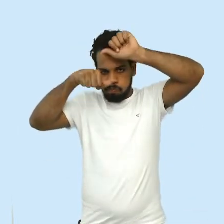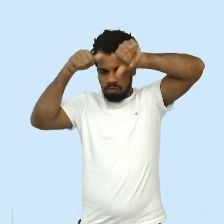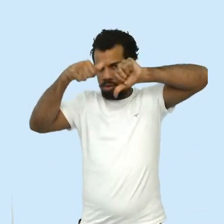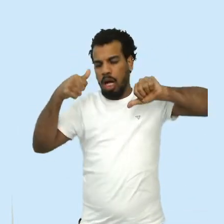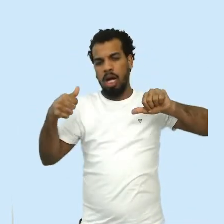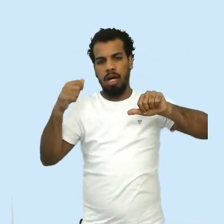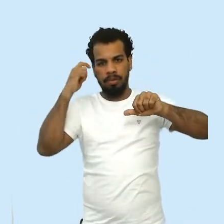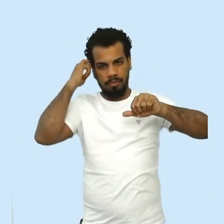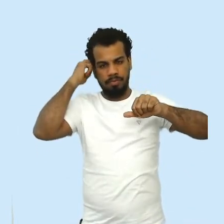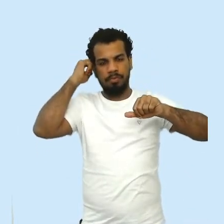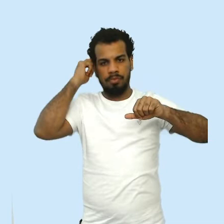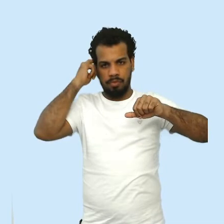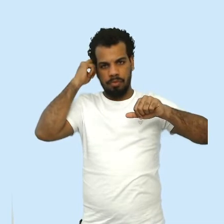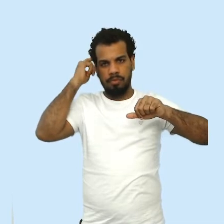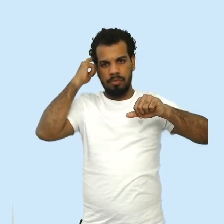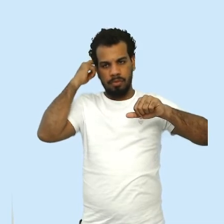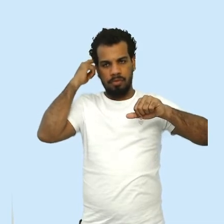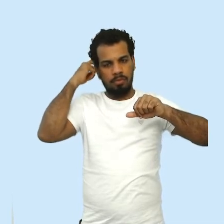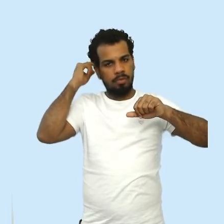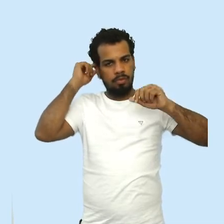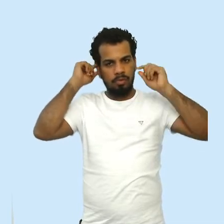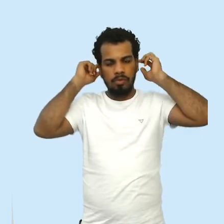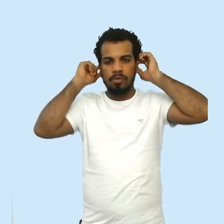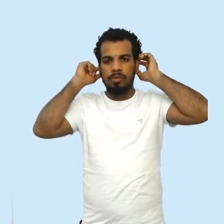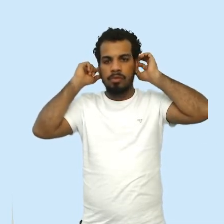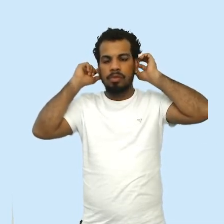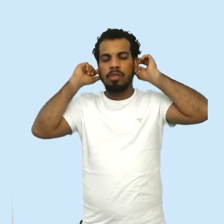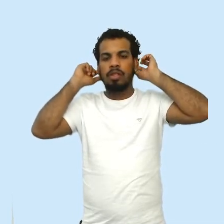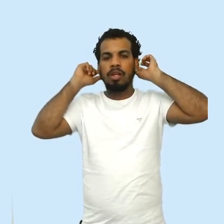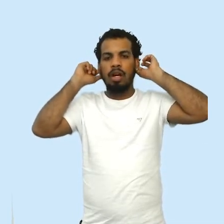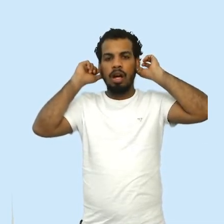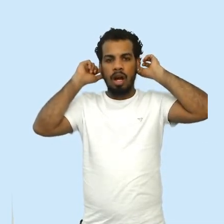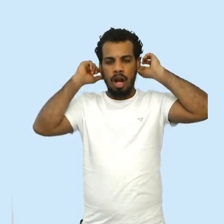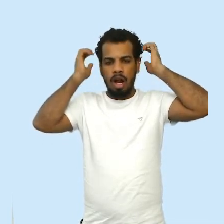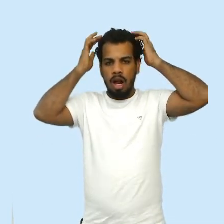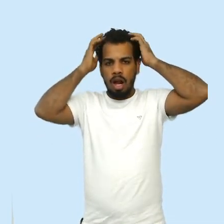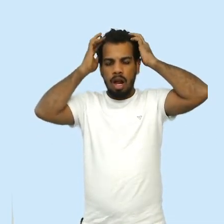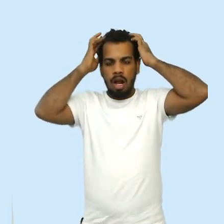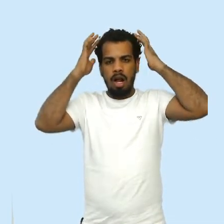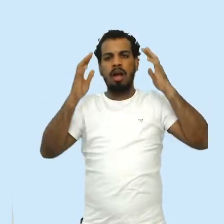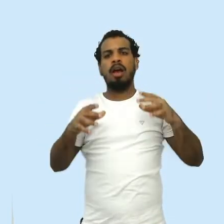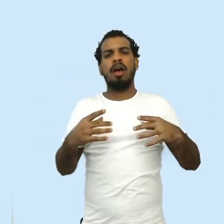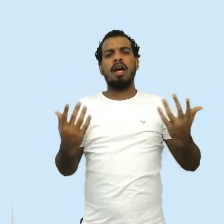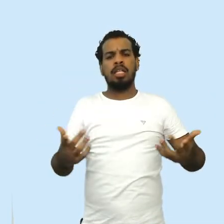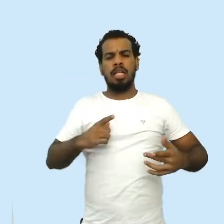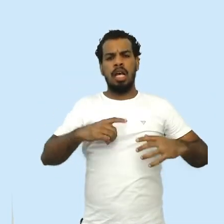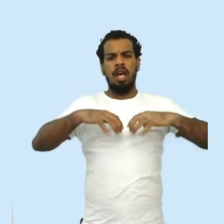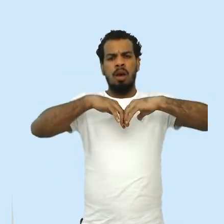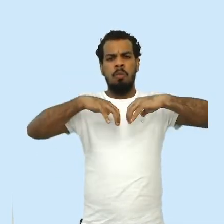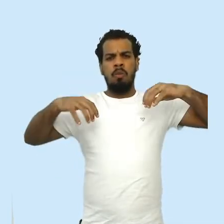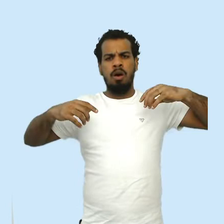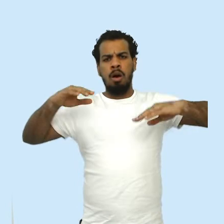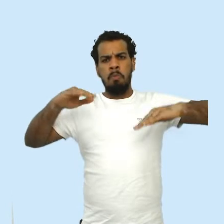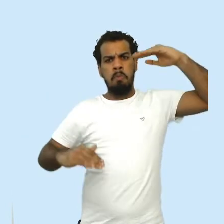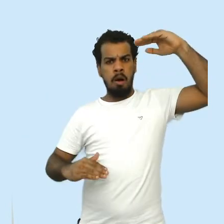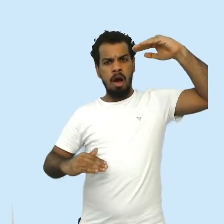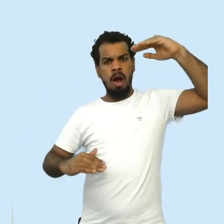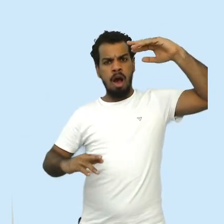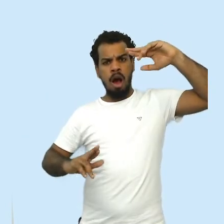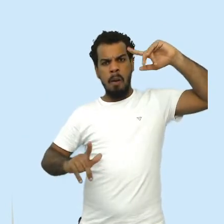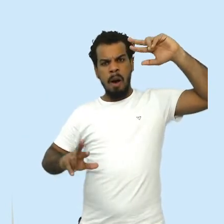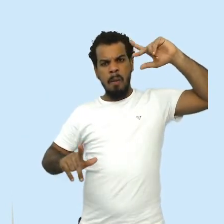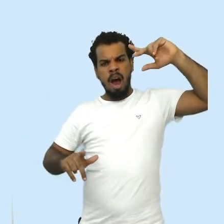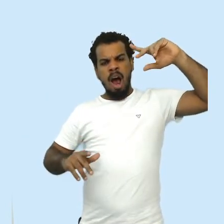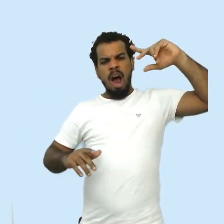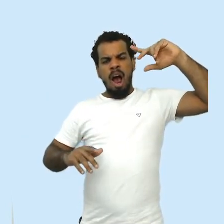outra classe social. Então, o que a gente precisa discutir é por que existem duas classes sociais que são tão antagônicas e tão